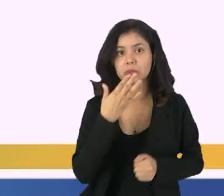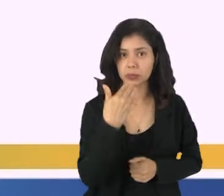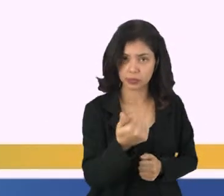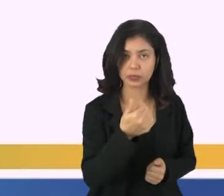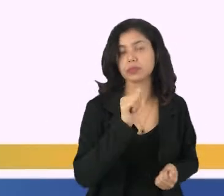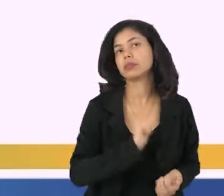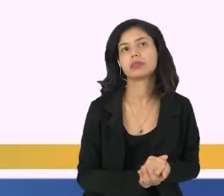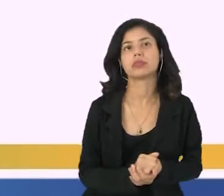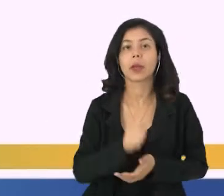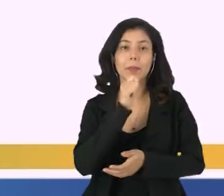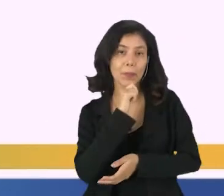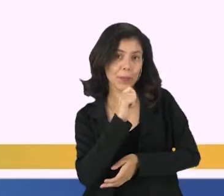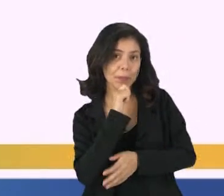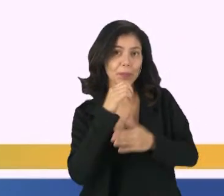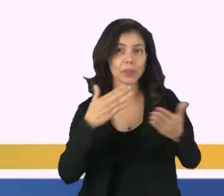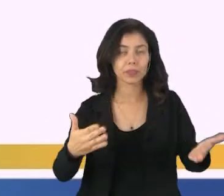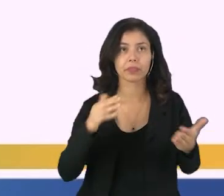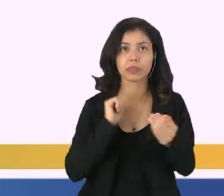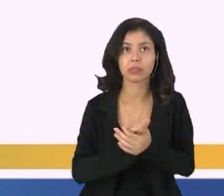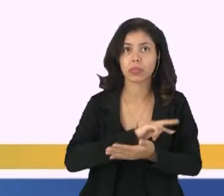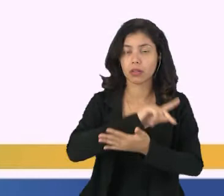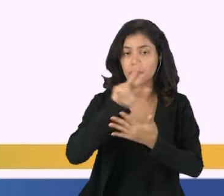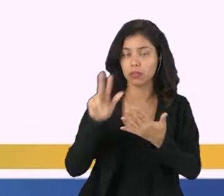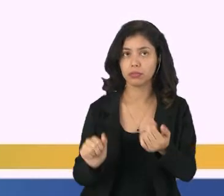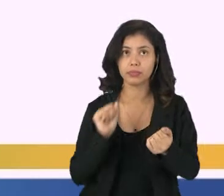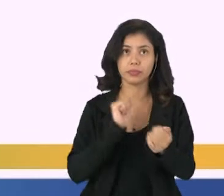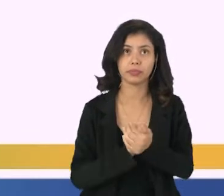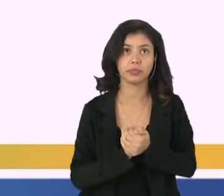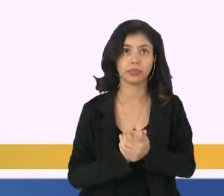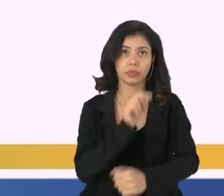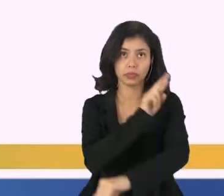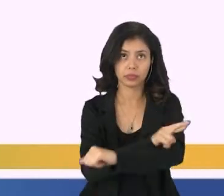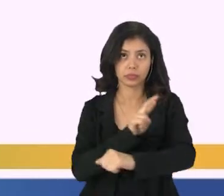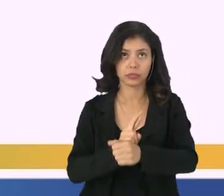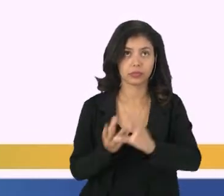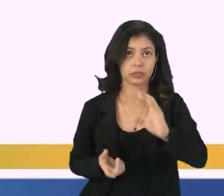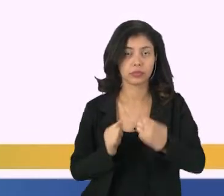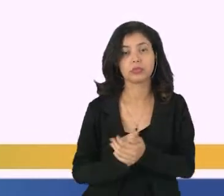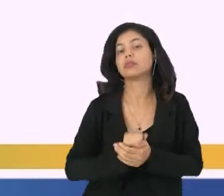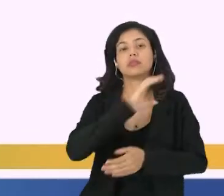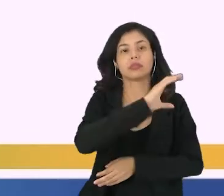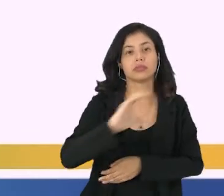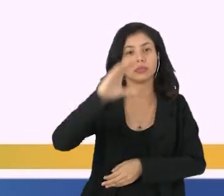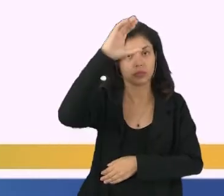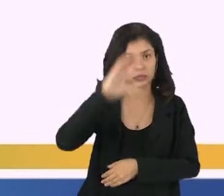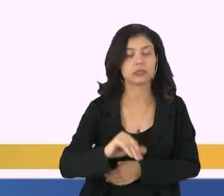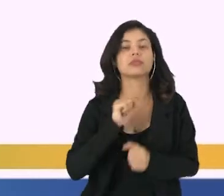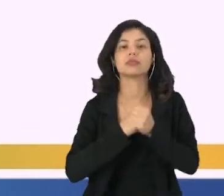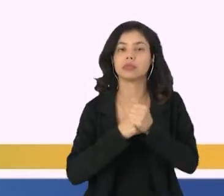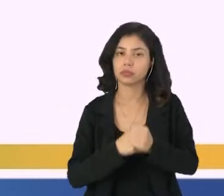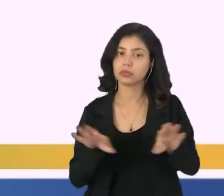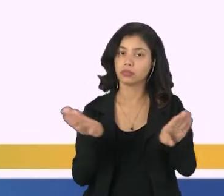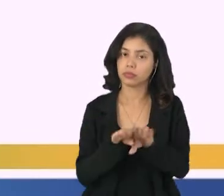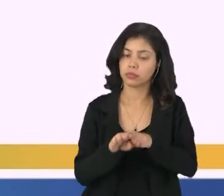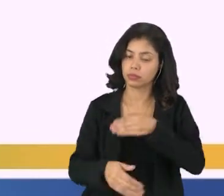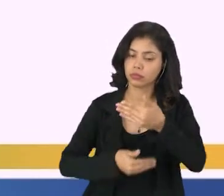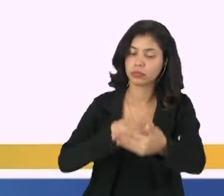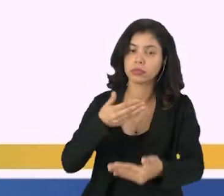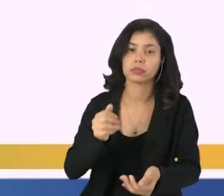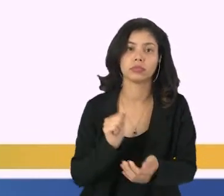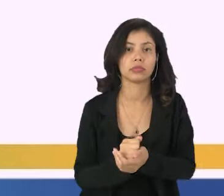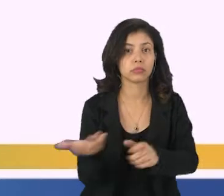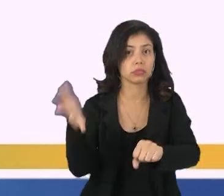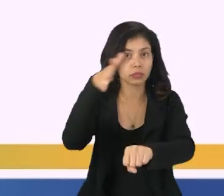bom, pessoal? Além disso, diversos religiosos católicos também, eles participaram do processo